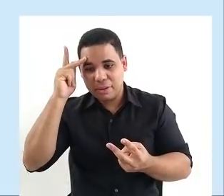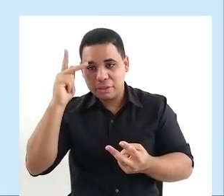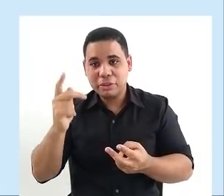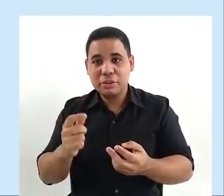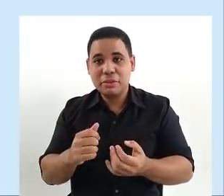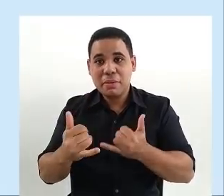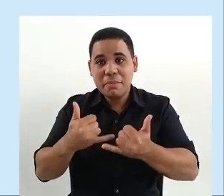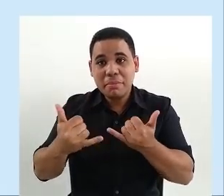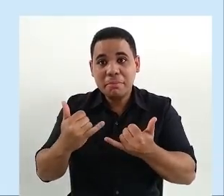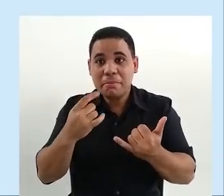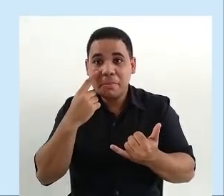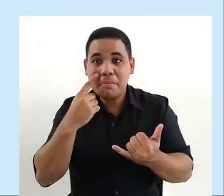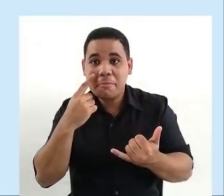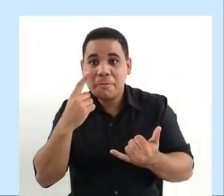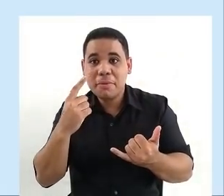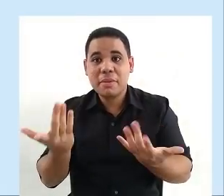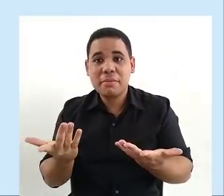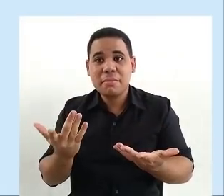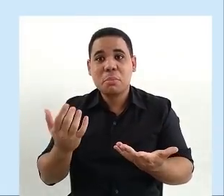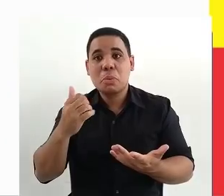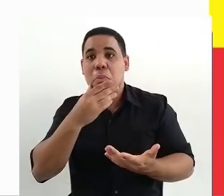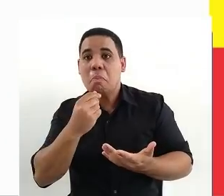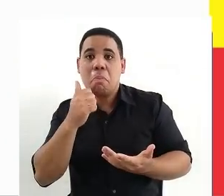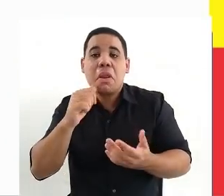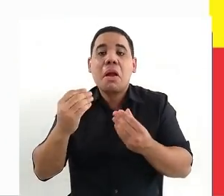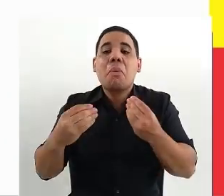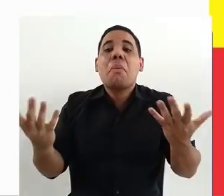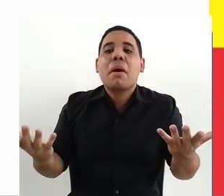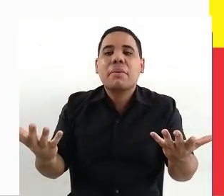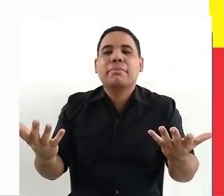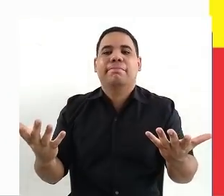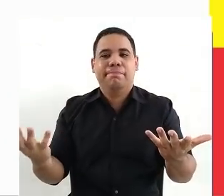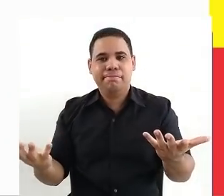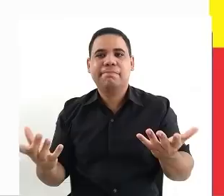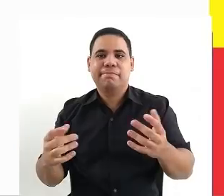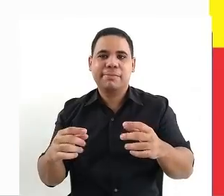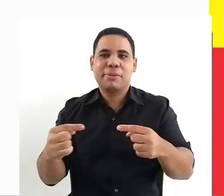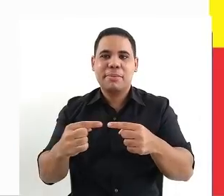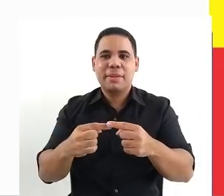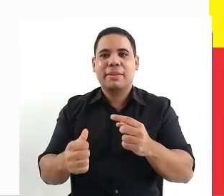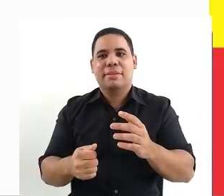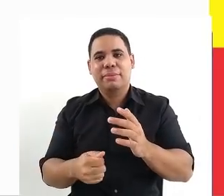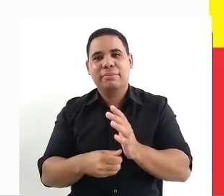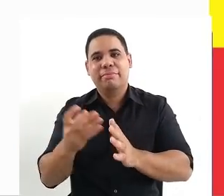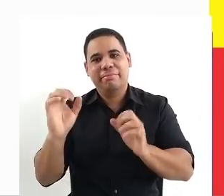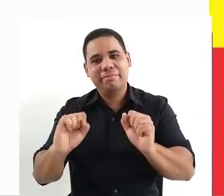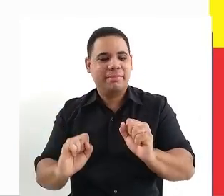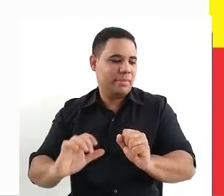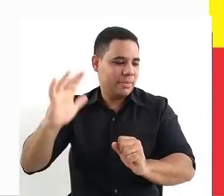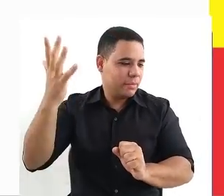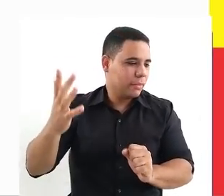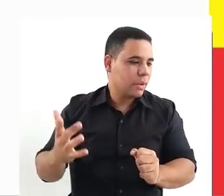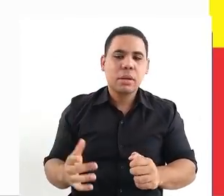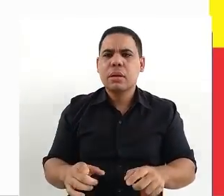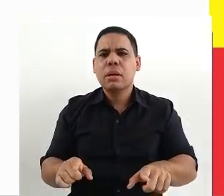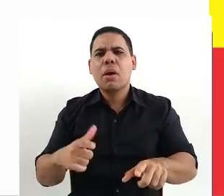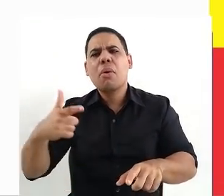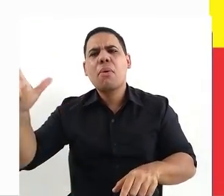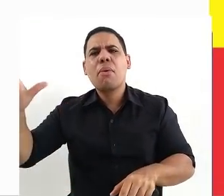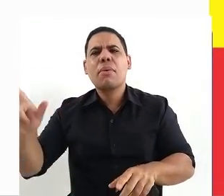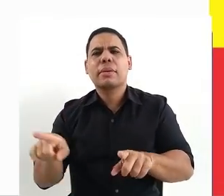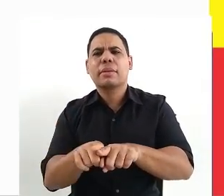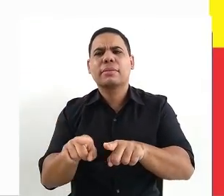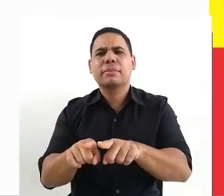na previsão do tempo. Olha que interessante, hoje, terça-feira, 7/7, a